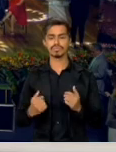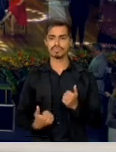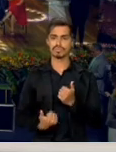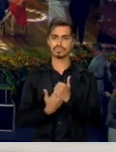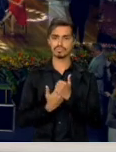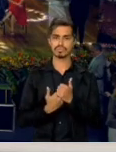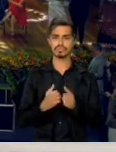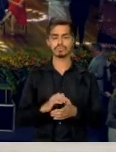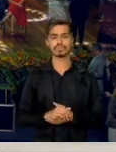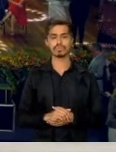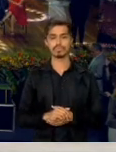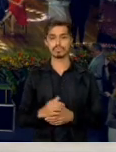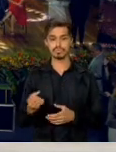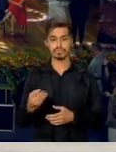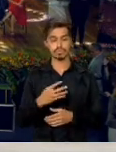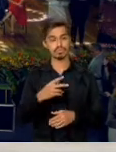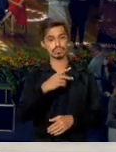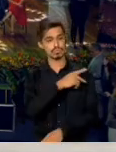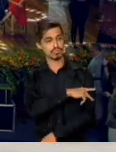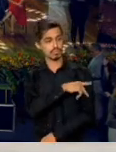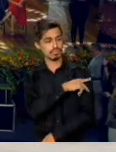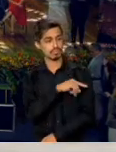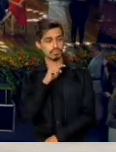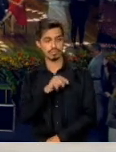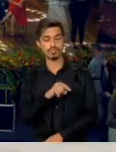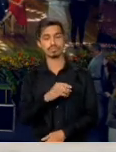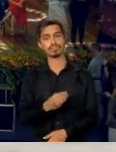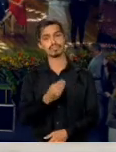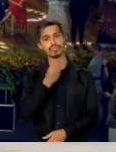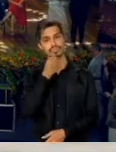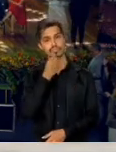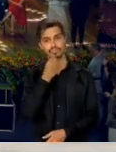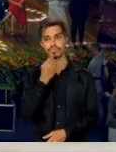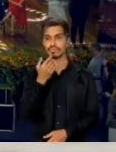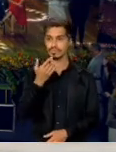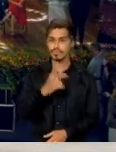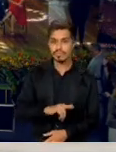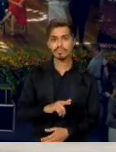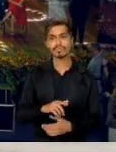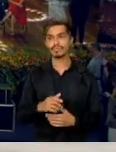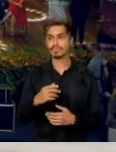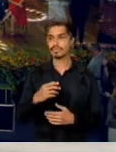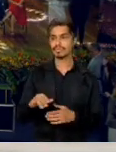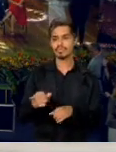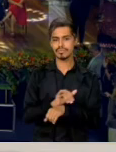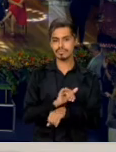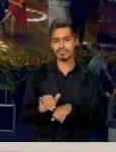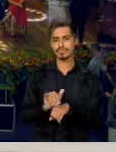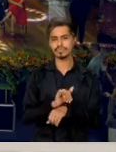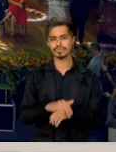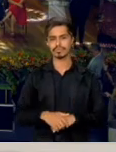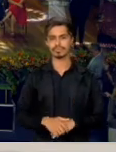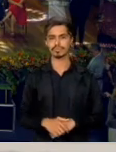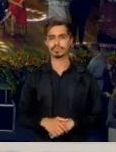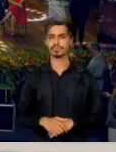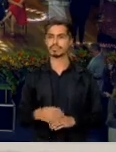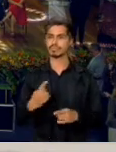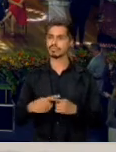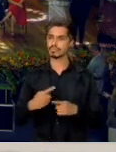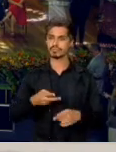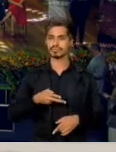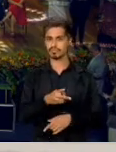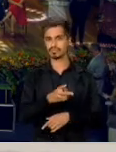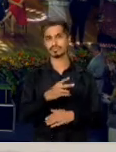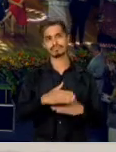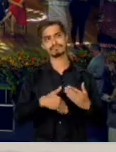apoiou, esse novo Piauí, obviamente, que renova sua estratégia de